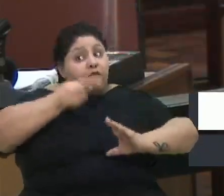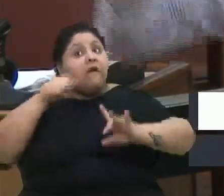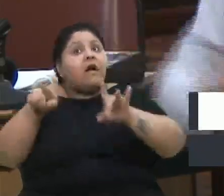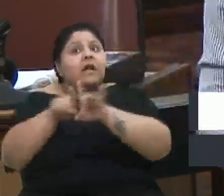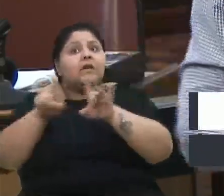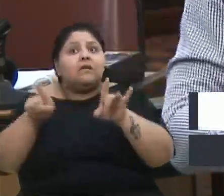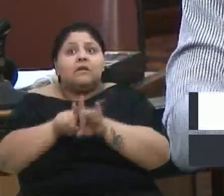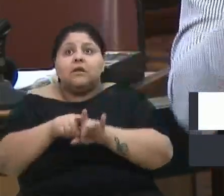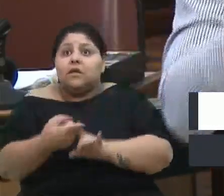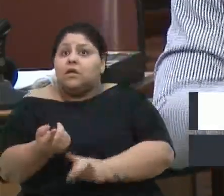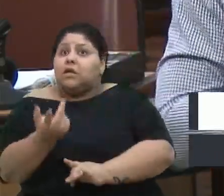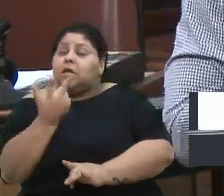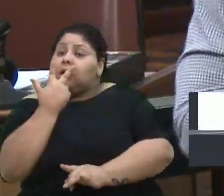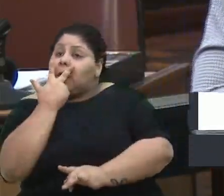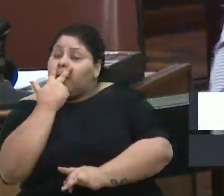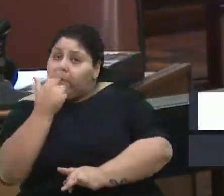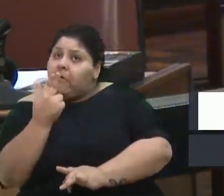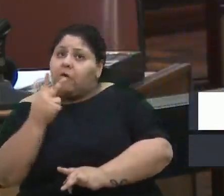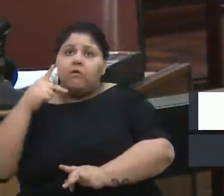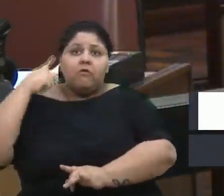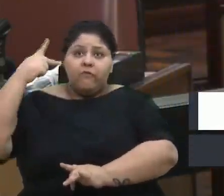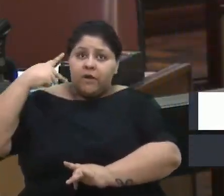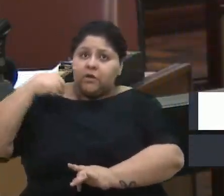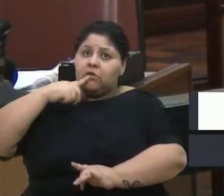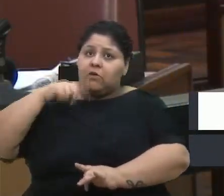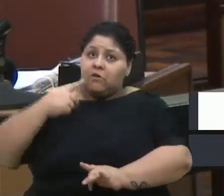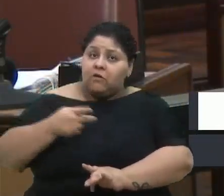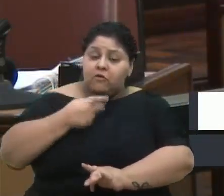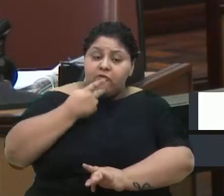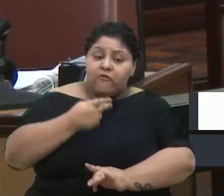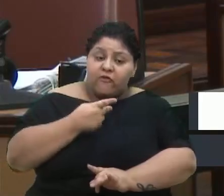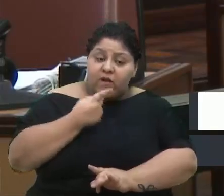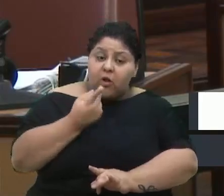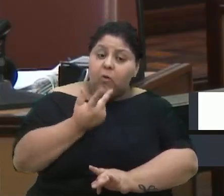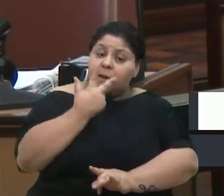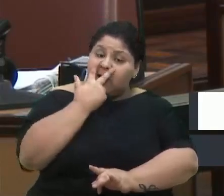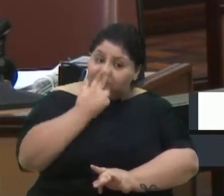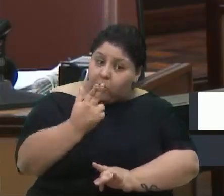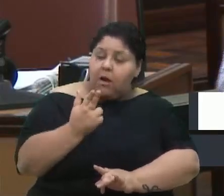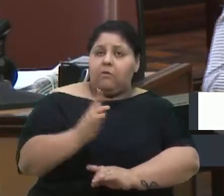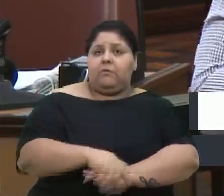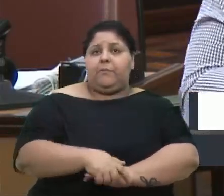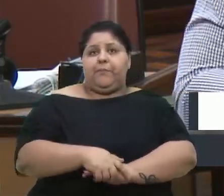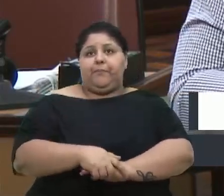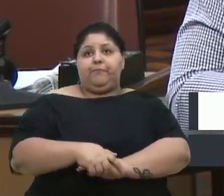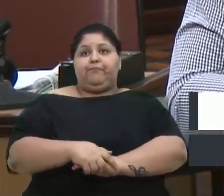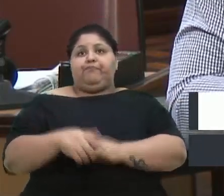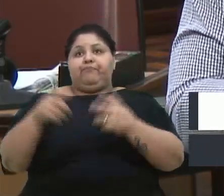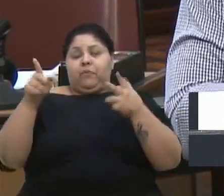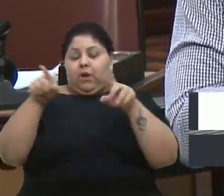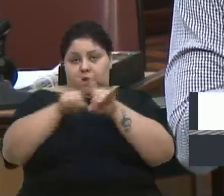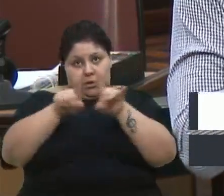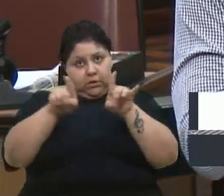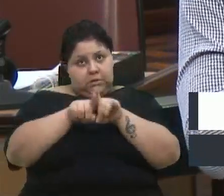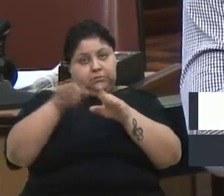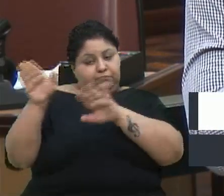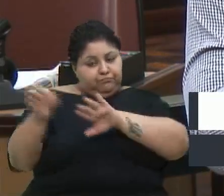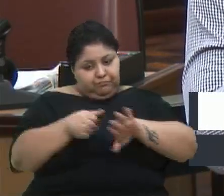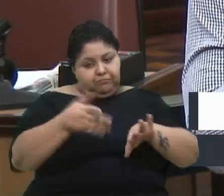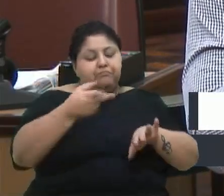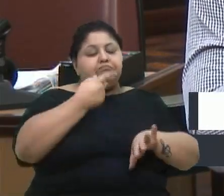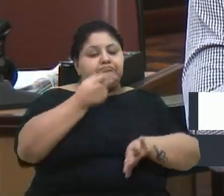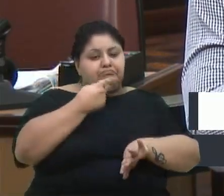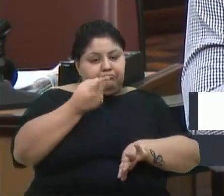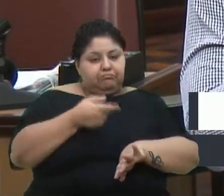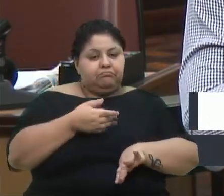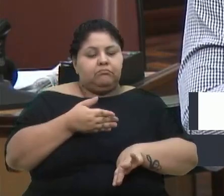mesma forma, vereadora Gladys foi muito bem nessa questão, falou muito bem. Aqui, outro ponto que eu trago, e o vereador Bressan também foi muito bem quando